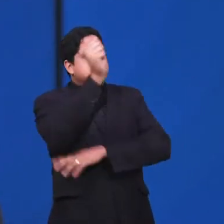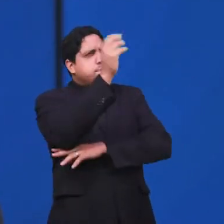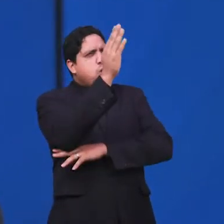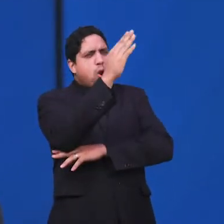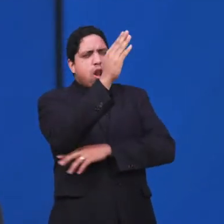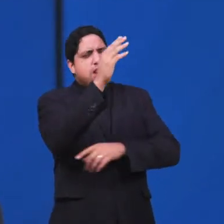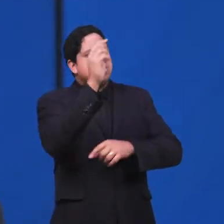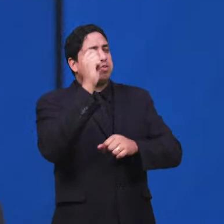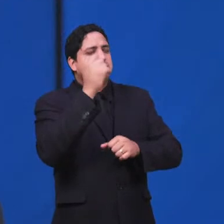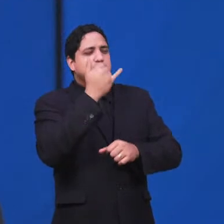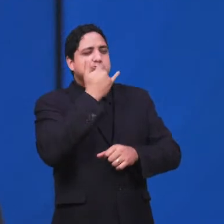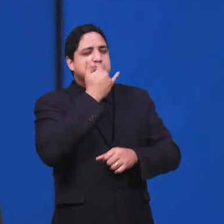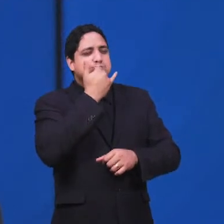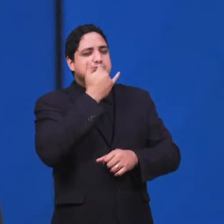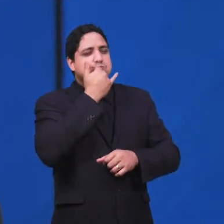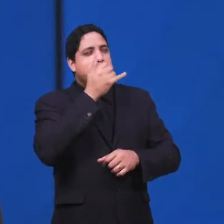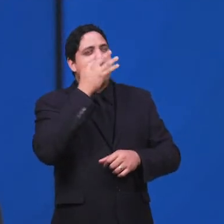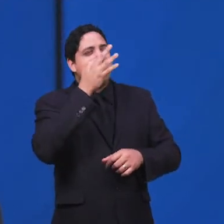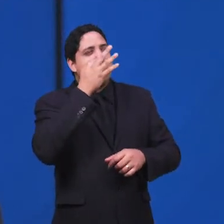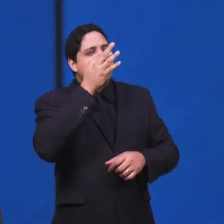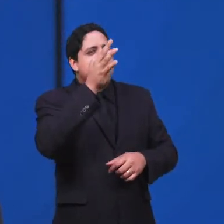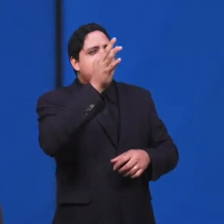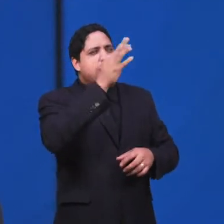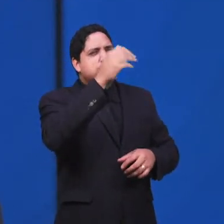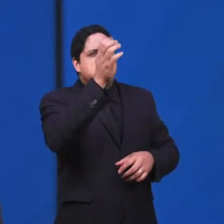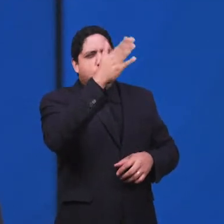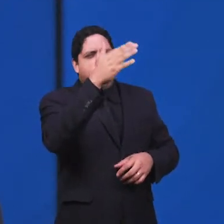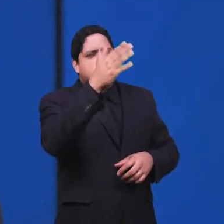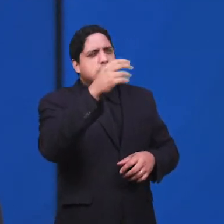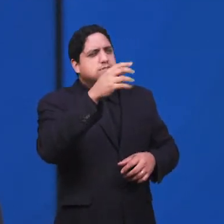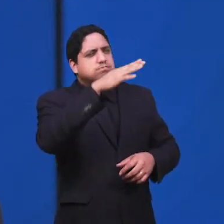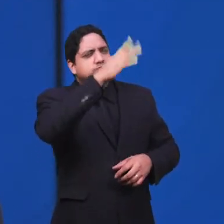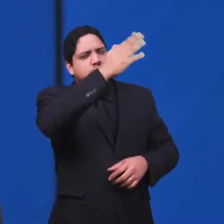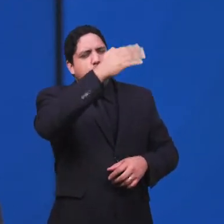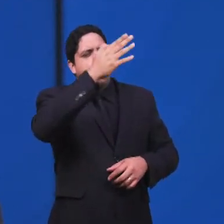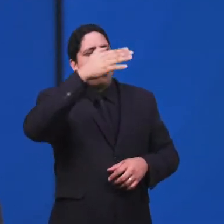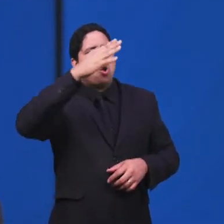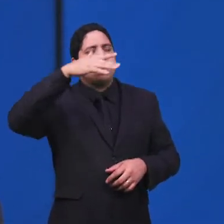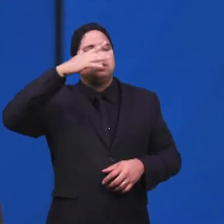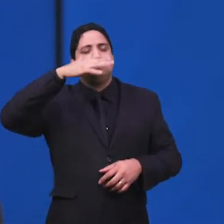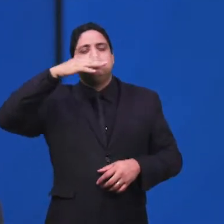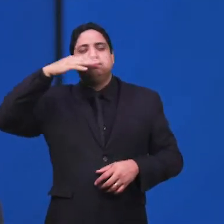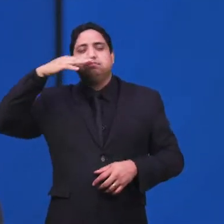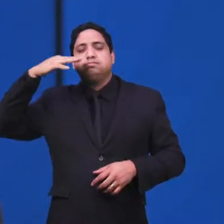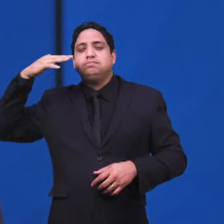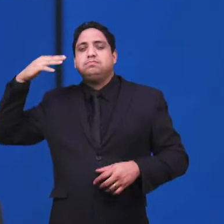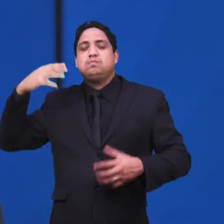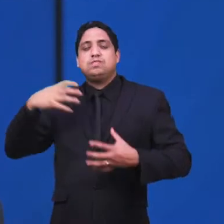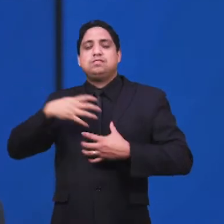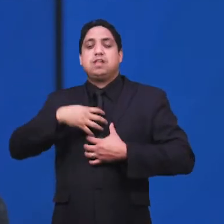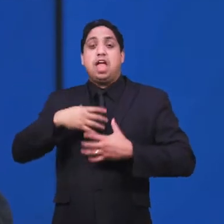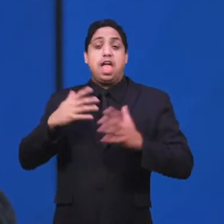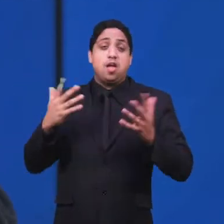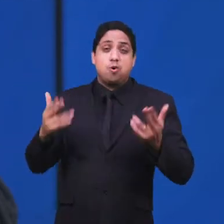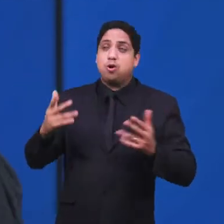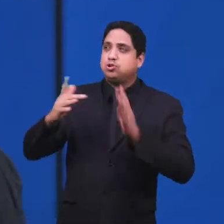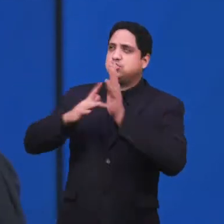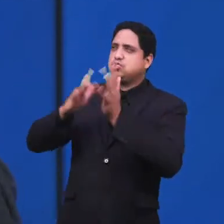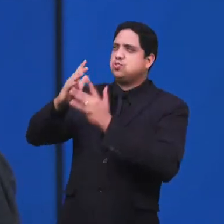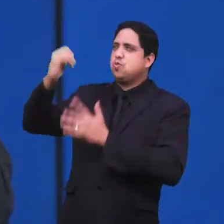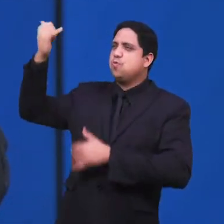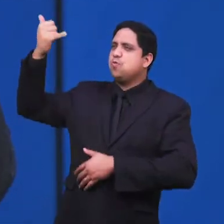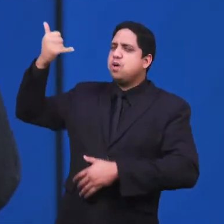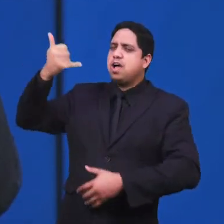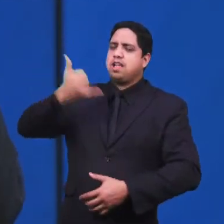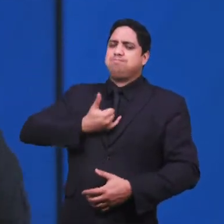podem sentir o perfume dessas, vamos dizer assim, sentir o perfume das palavras de Jesus. As palavras dele